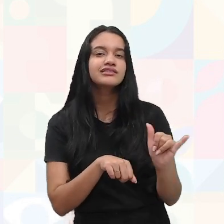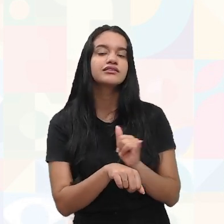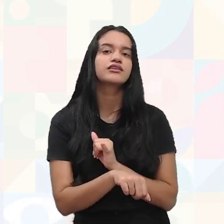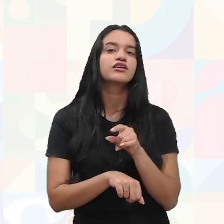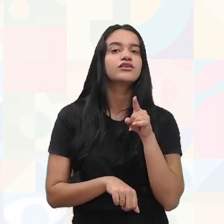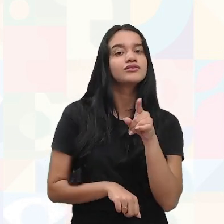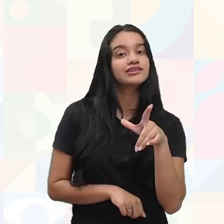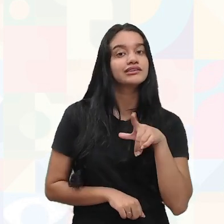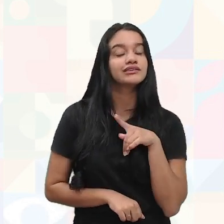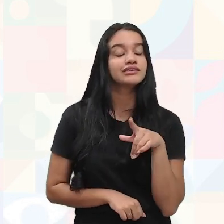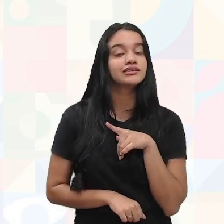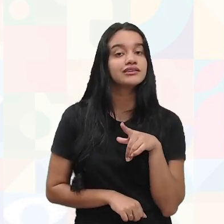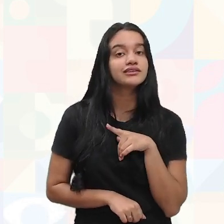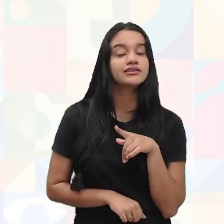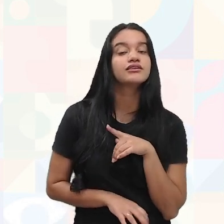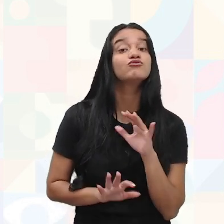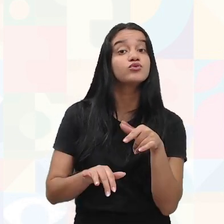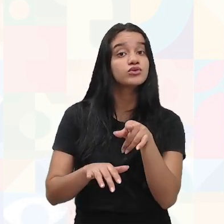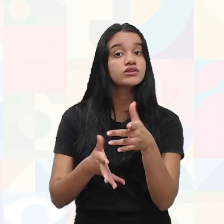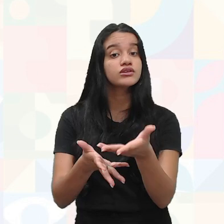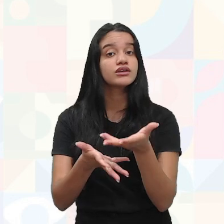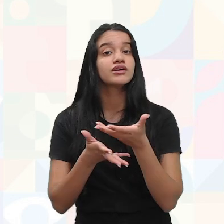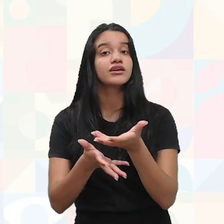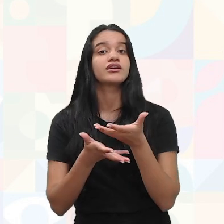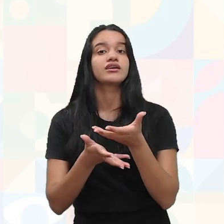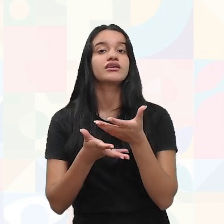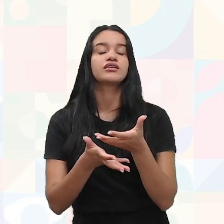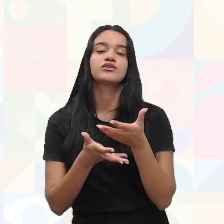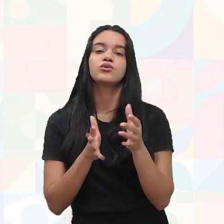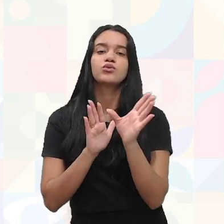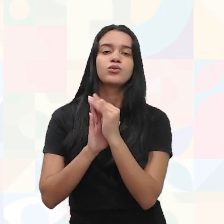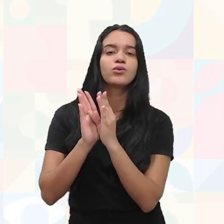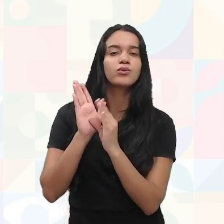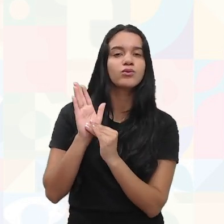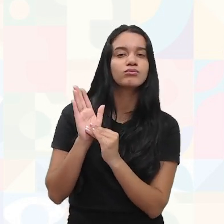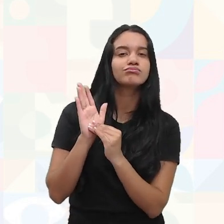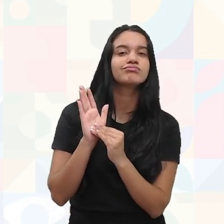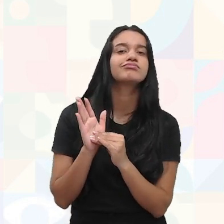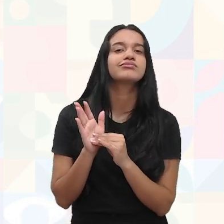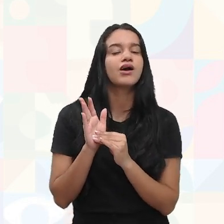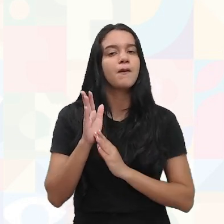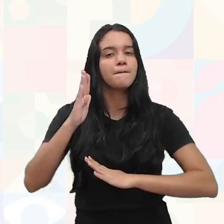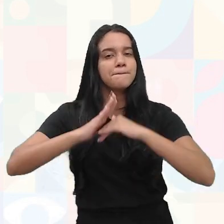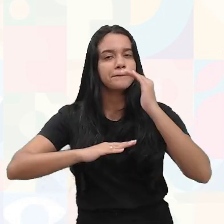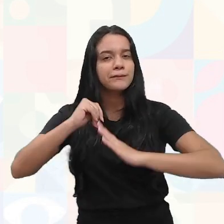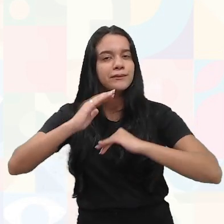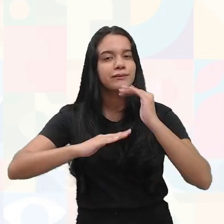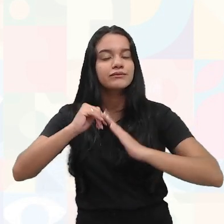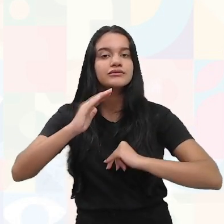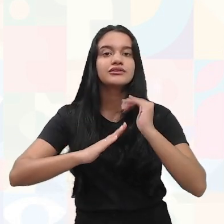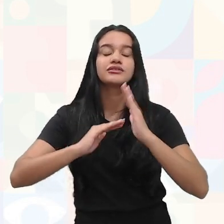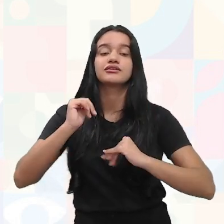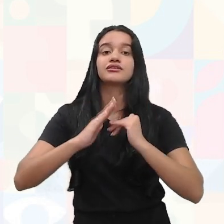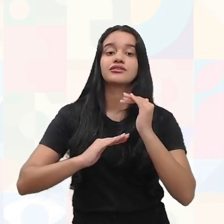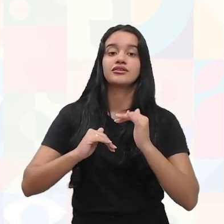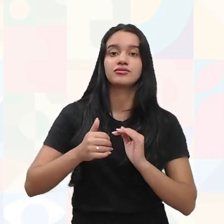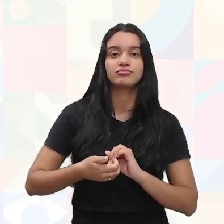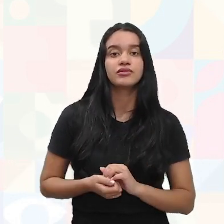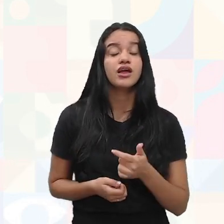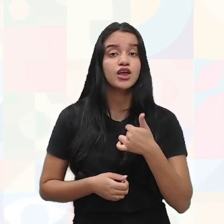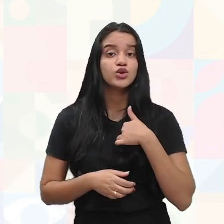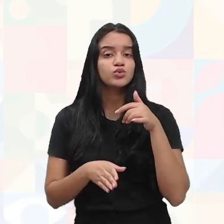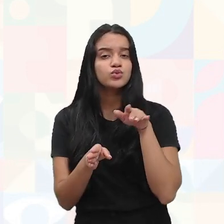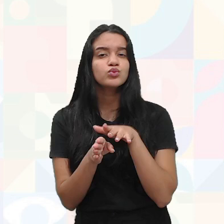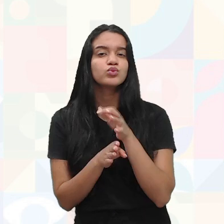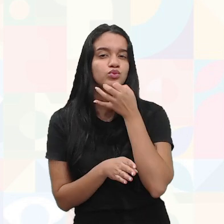você tenha tempo e caso você queira trazer um conteúdo com a cara bem mais profissional para o seu consumidor final, eu sugiro